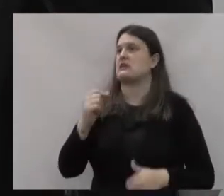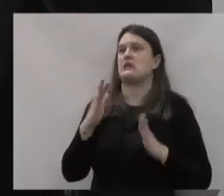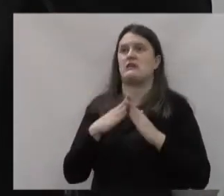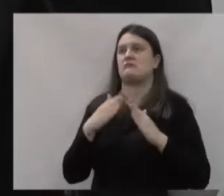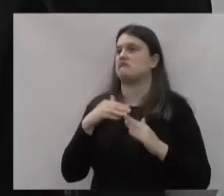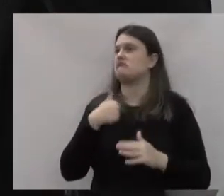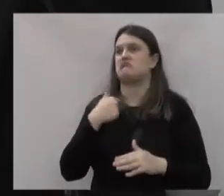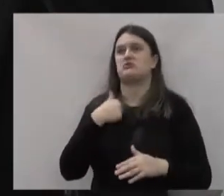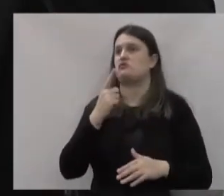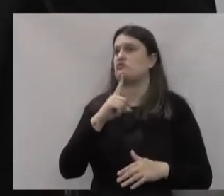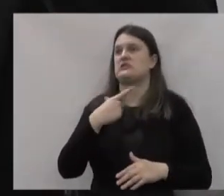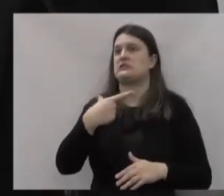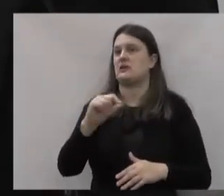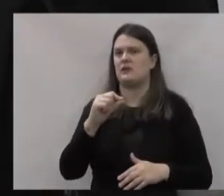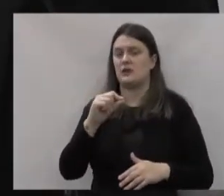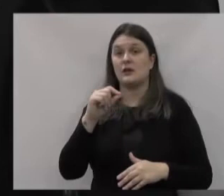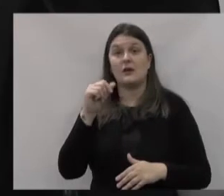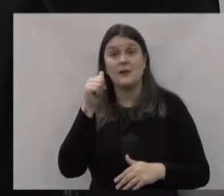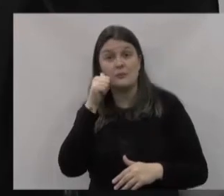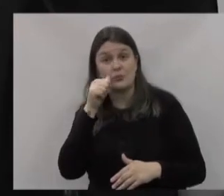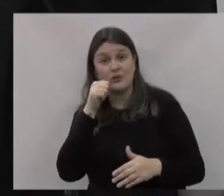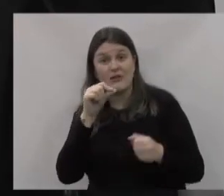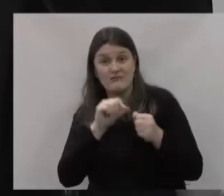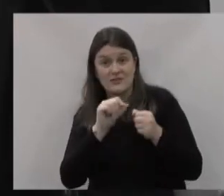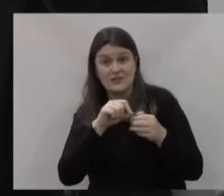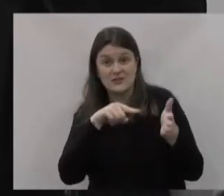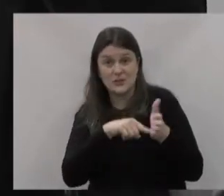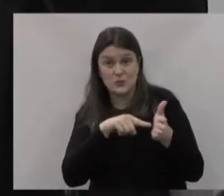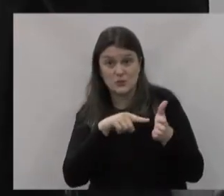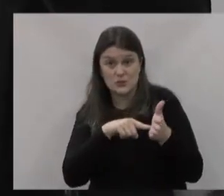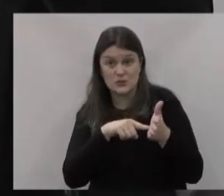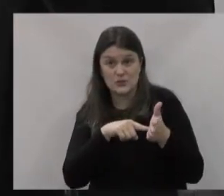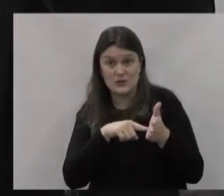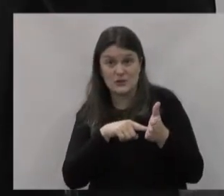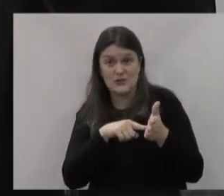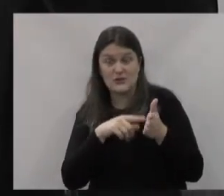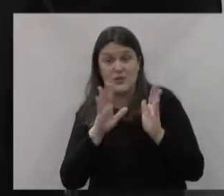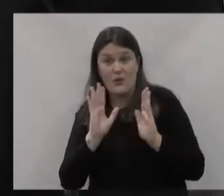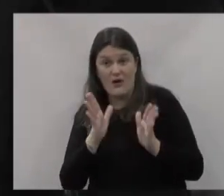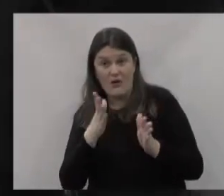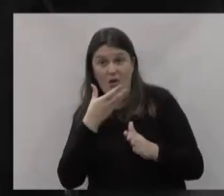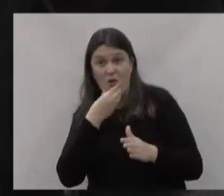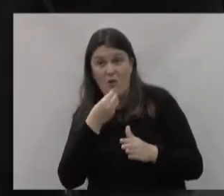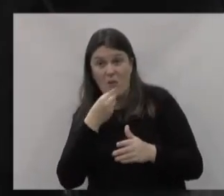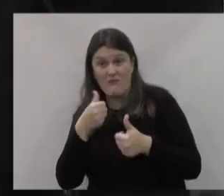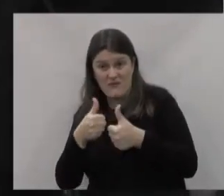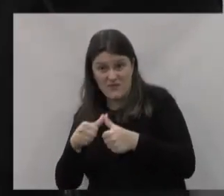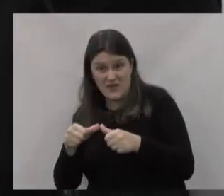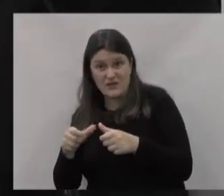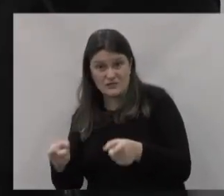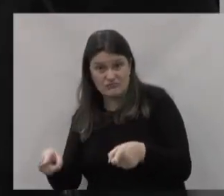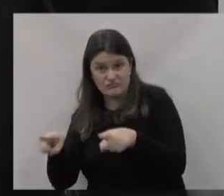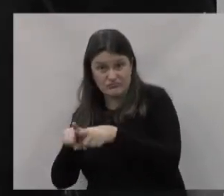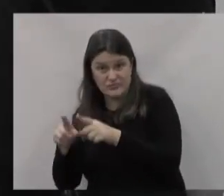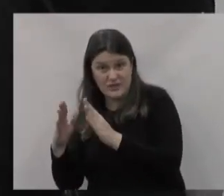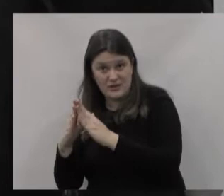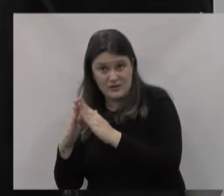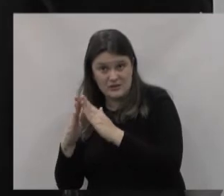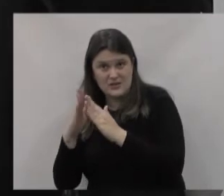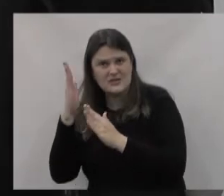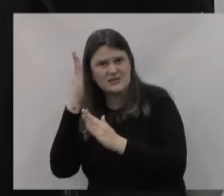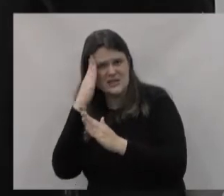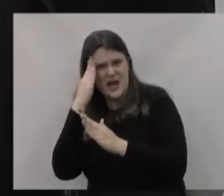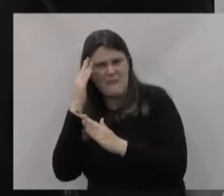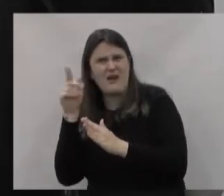Pense, ela já fez a denúncia para nós, e agora ela vai ficar com esse agressor dentro de casa, né, sabendo